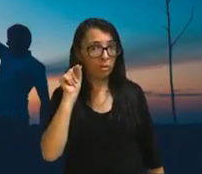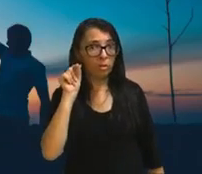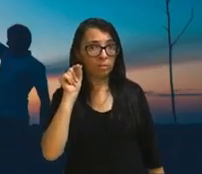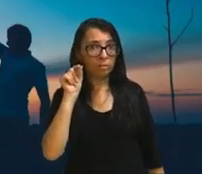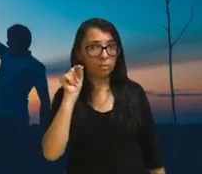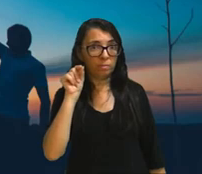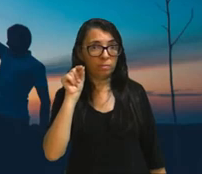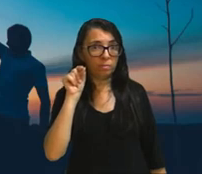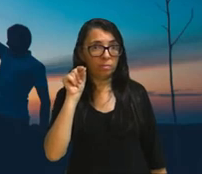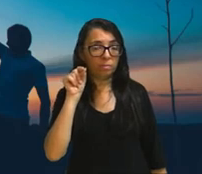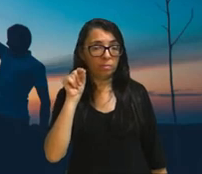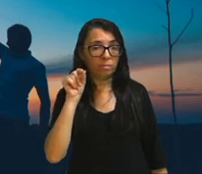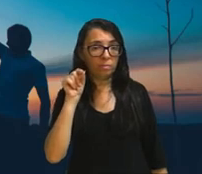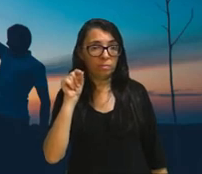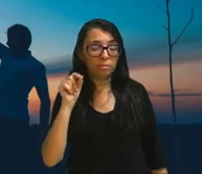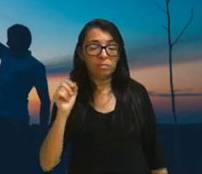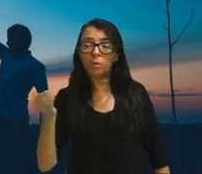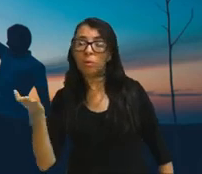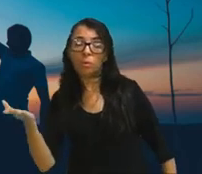esse homem imprudente.